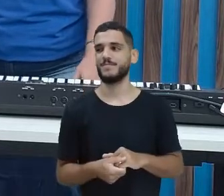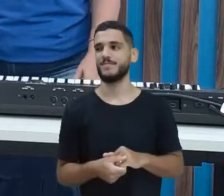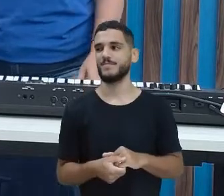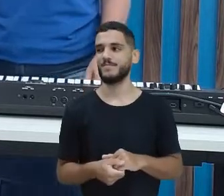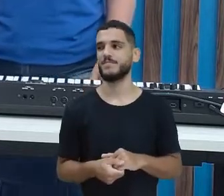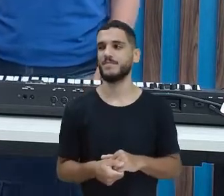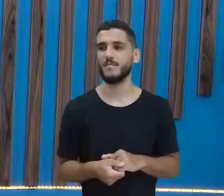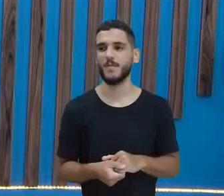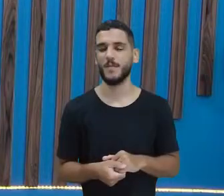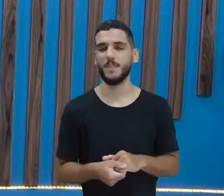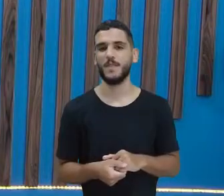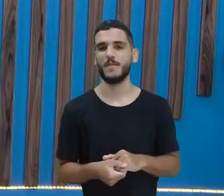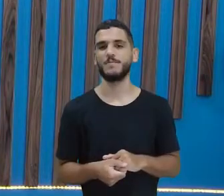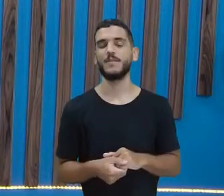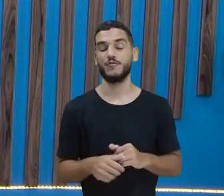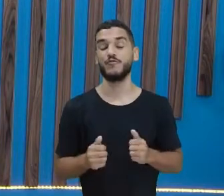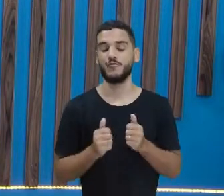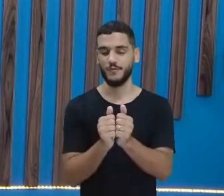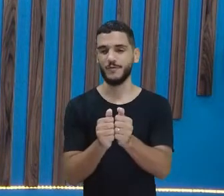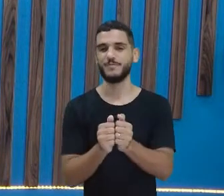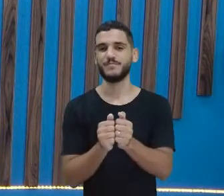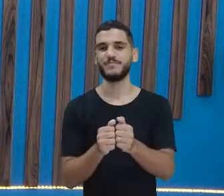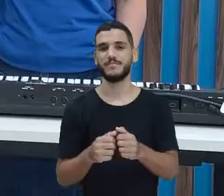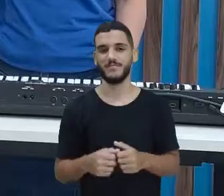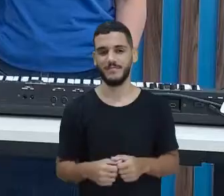senhora apresenta, eu apresento! Vamos falar junto? Vamos!